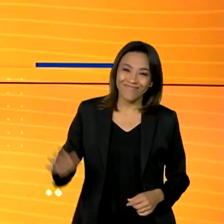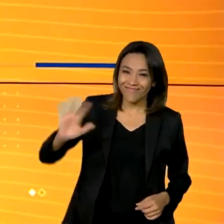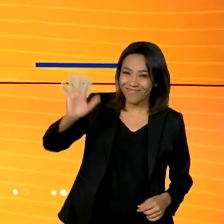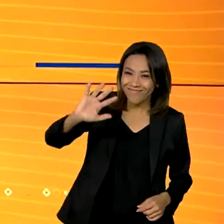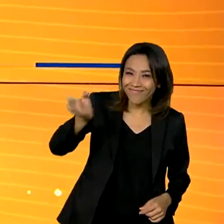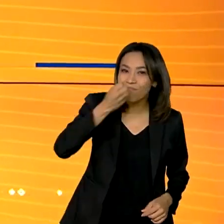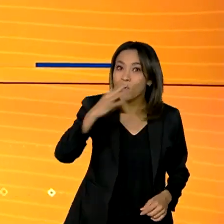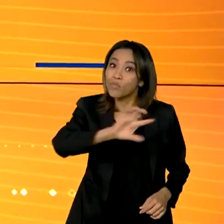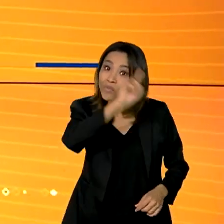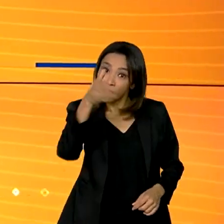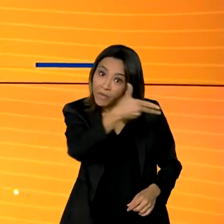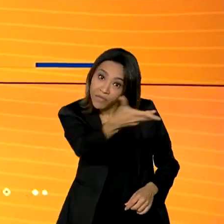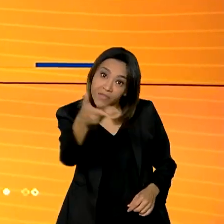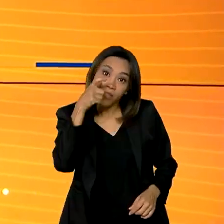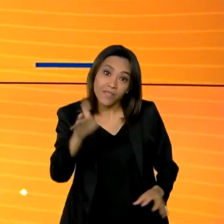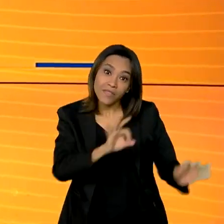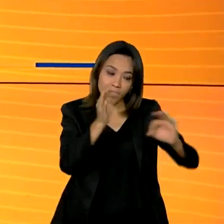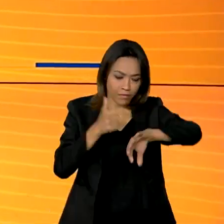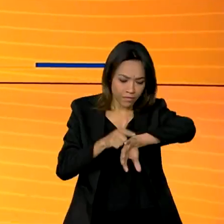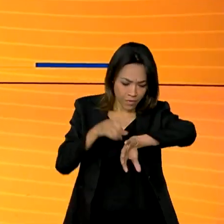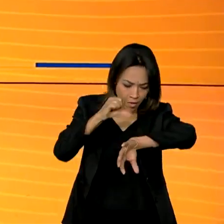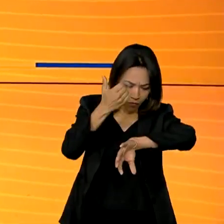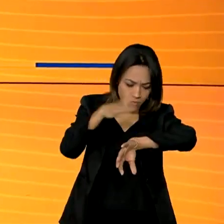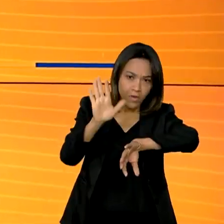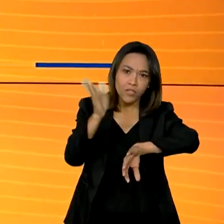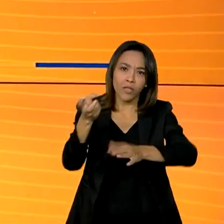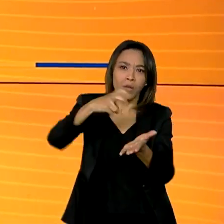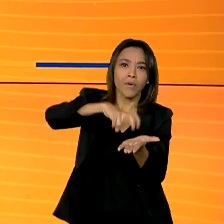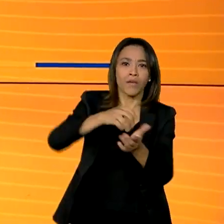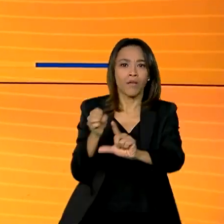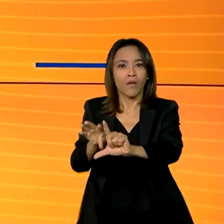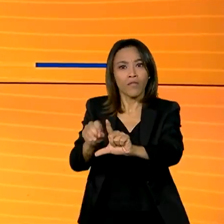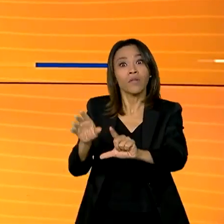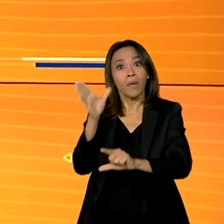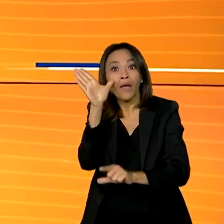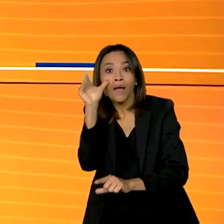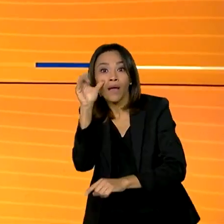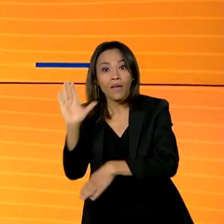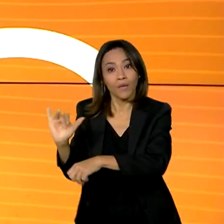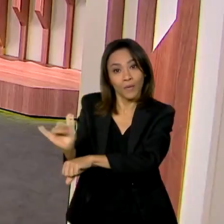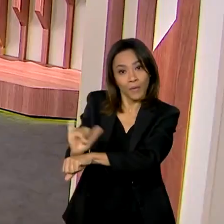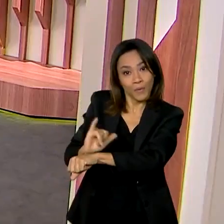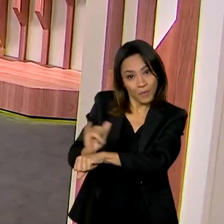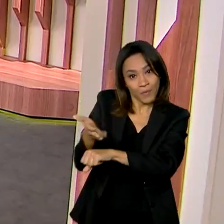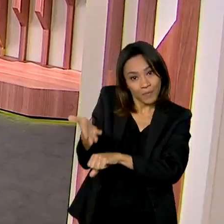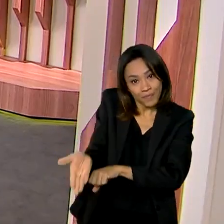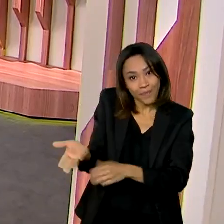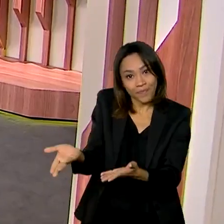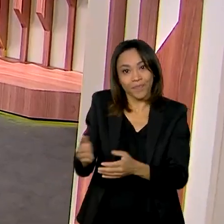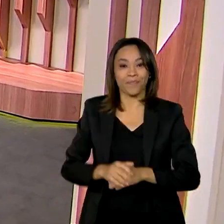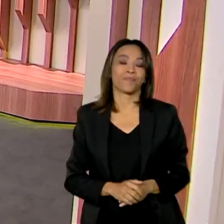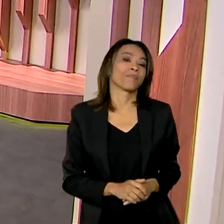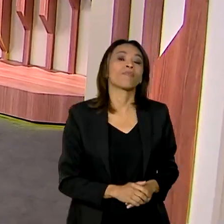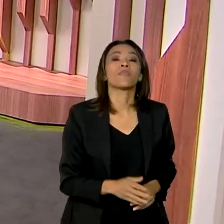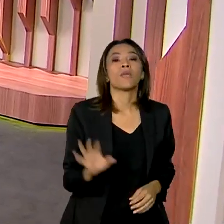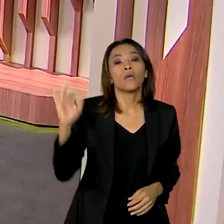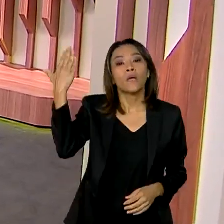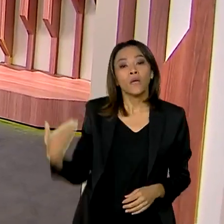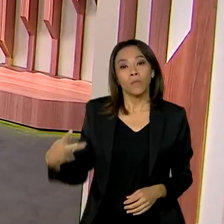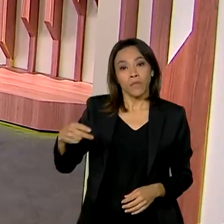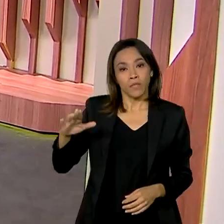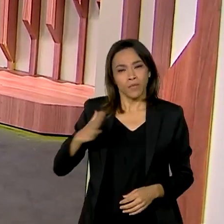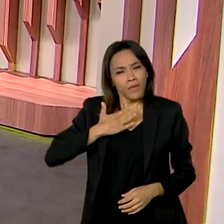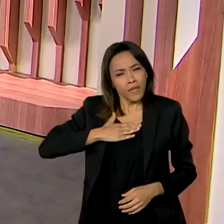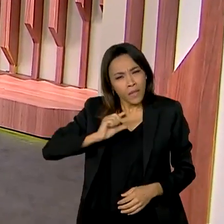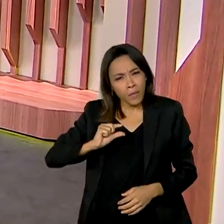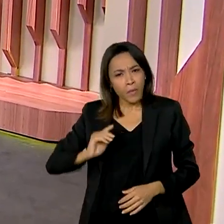Olá, muito bom dia para você. 9h30 da manhã, estamos ao vivo também pelo YouTube do Canal Gov. O presidente Lula chega daqui a